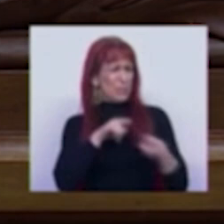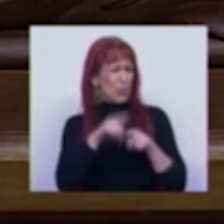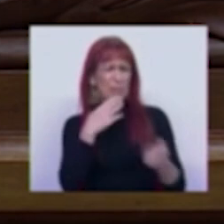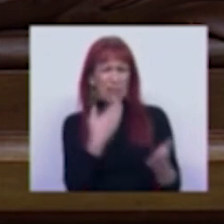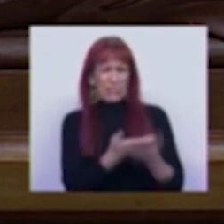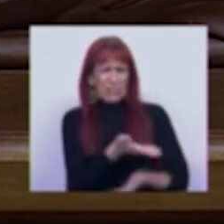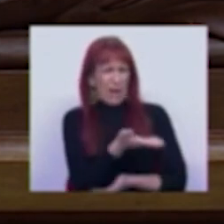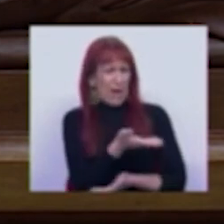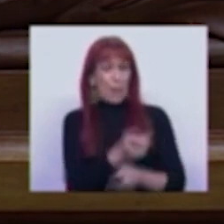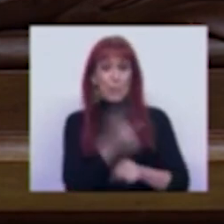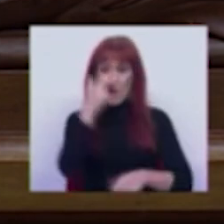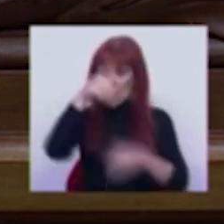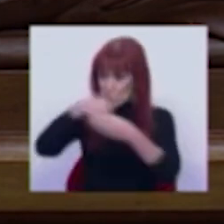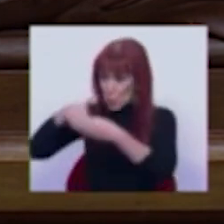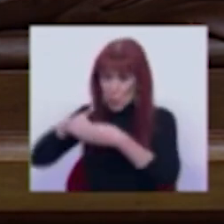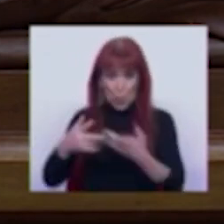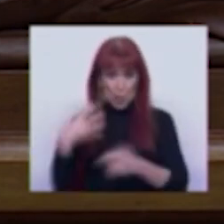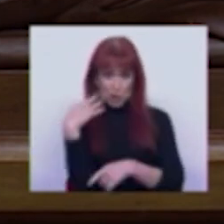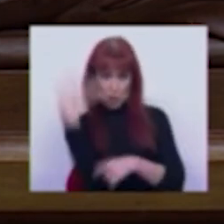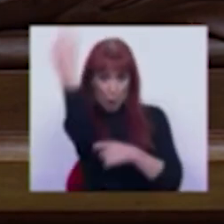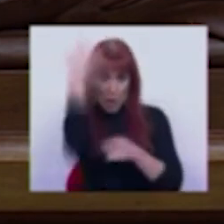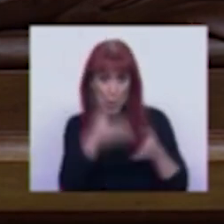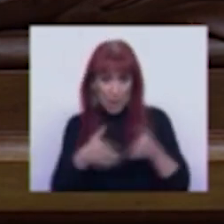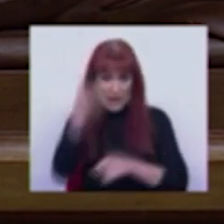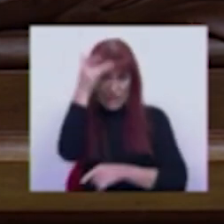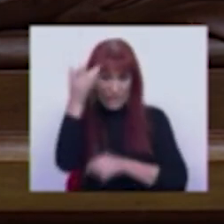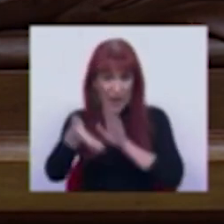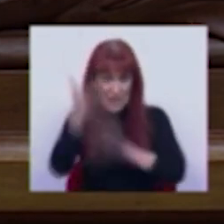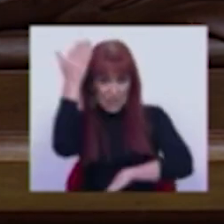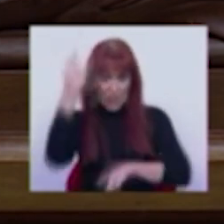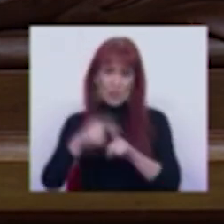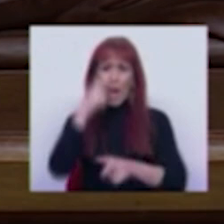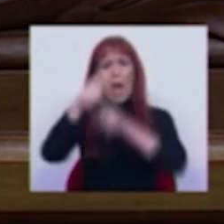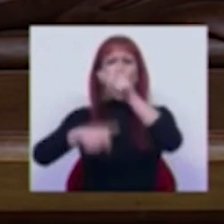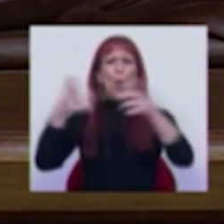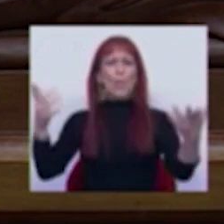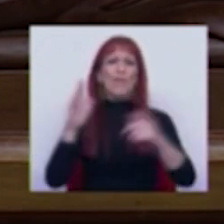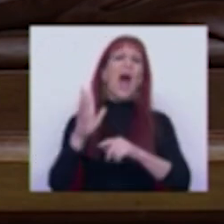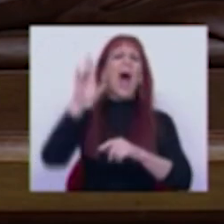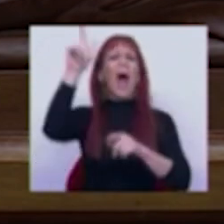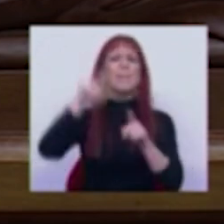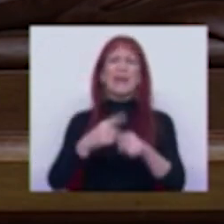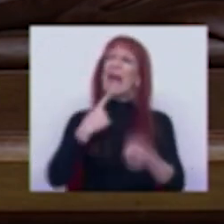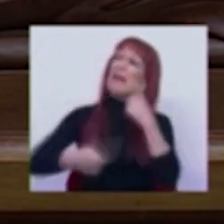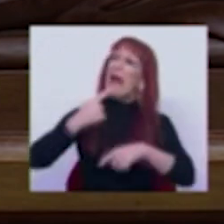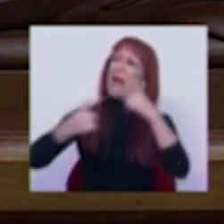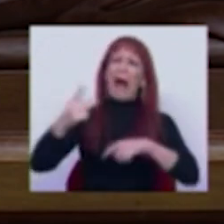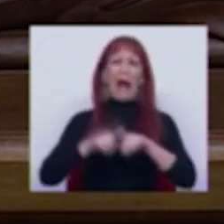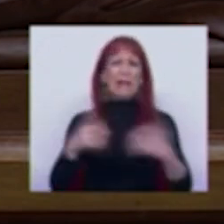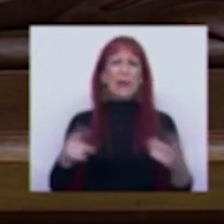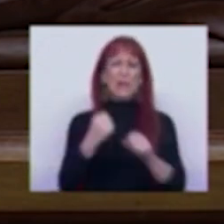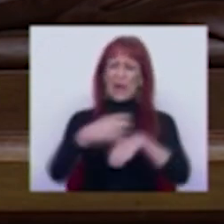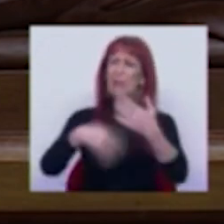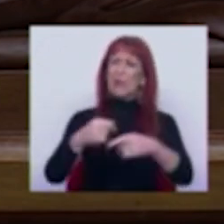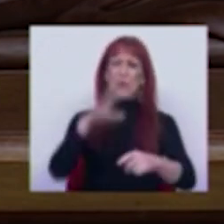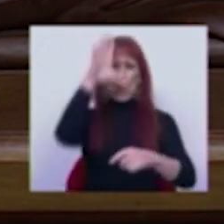caído, porque o eleitorado que hoje escolhe o caminho mais fácil é o povo, que amanhã se queixará da ineficácia